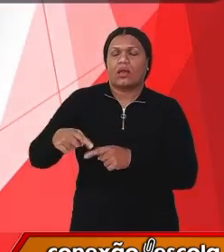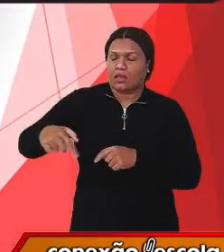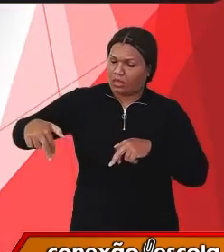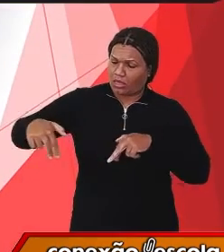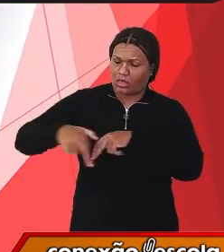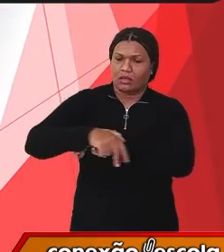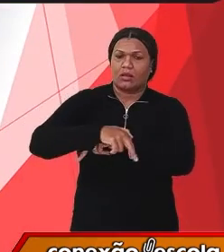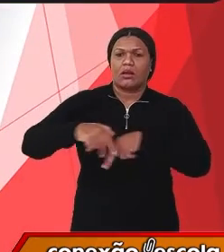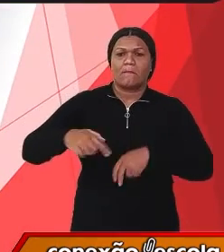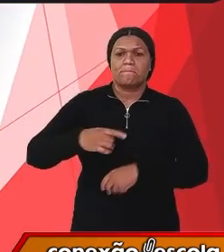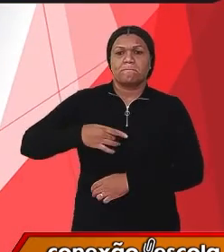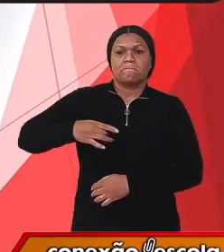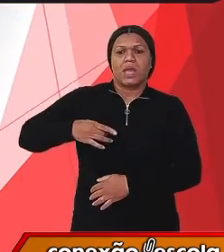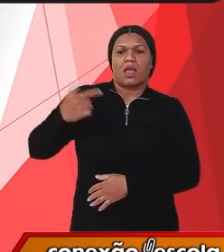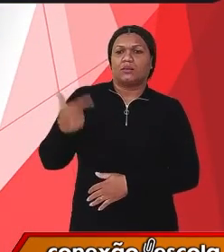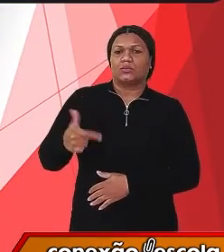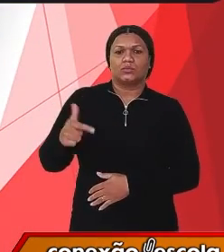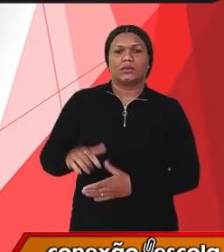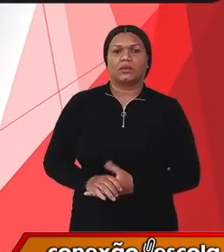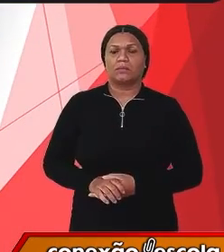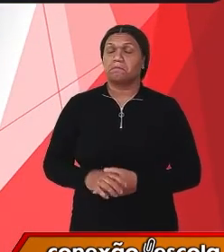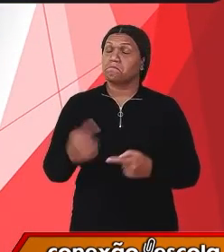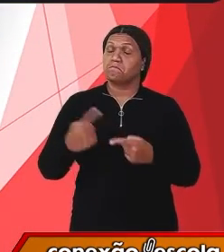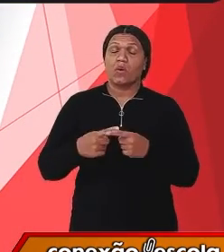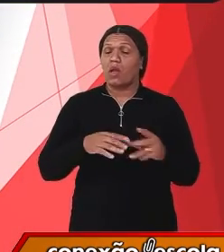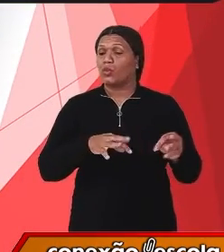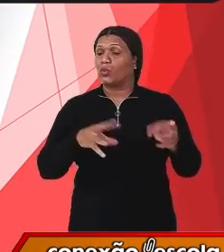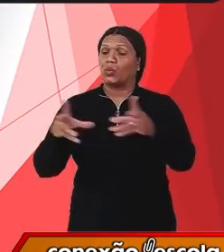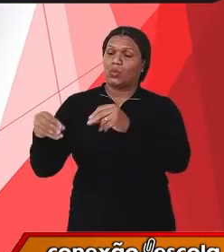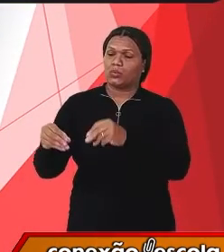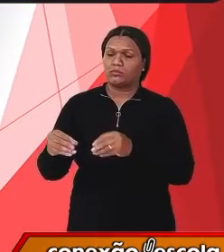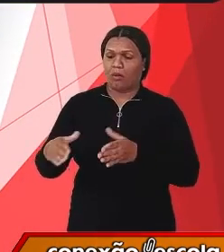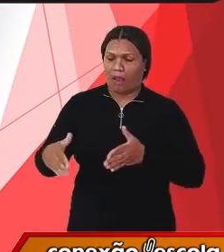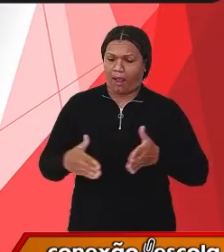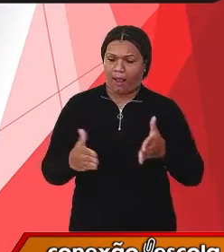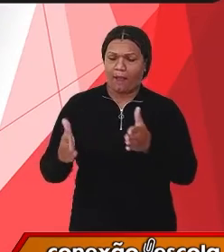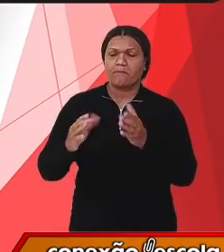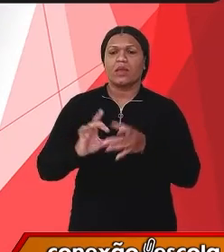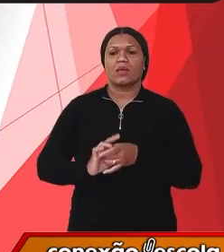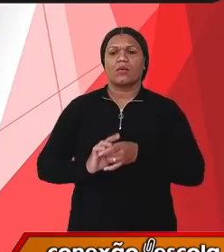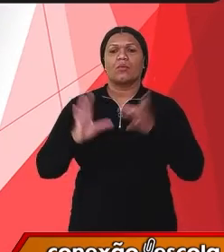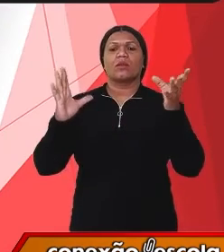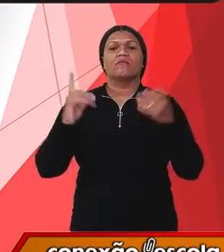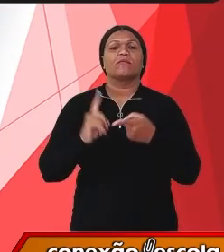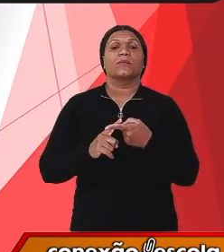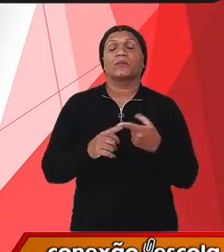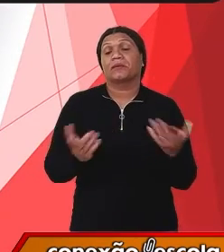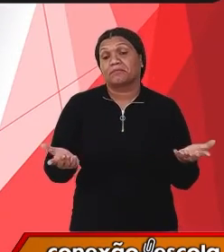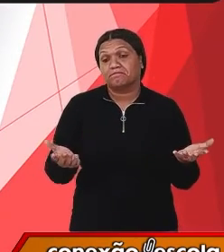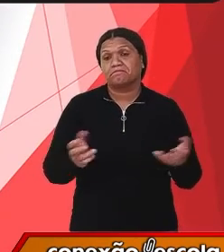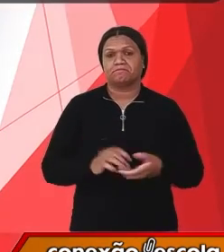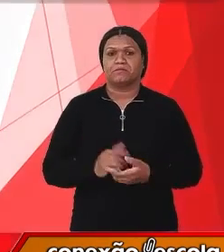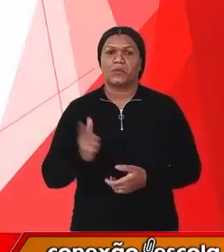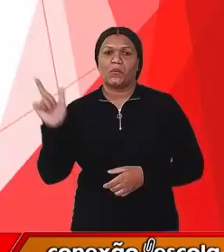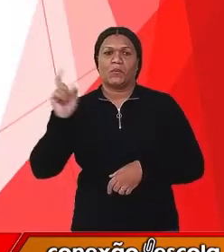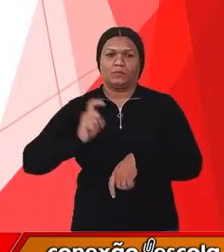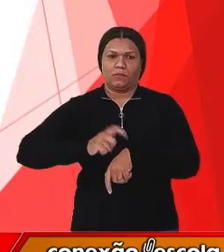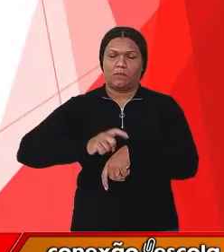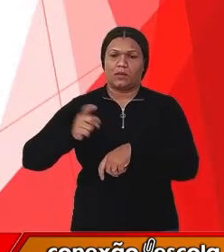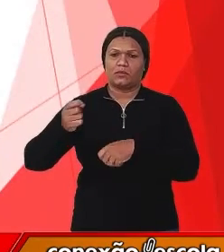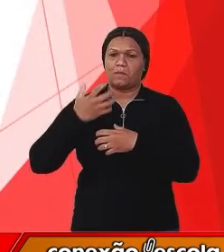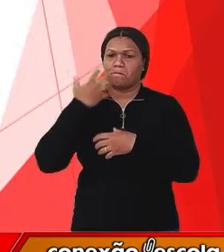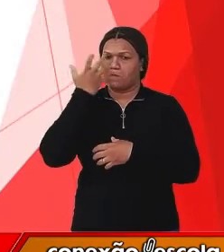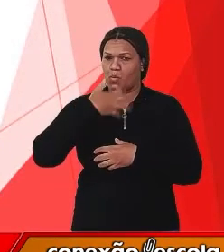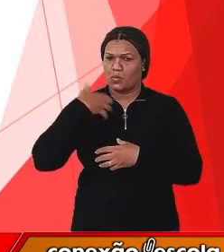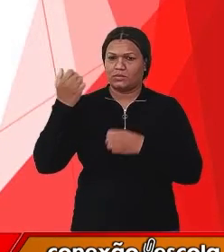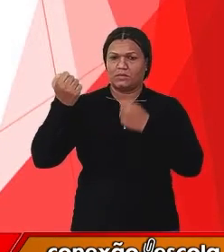medo? E por que todos deixam, então, esse caminho livre? Num outro momento da música, ele